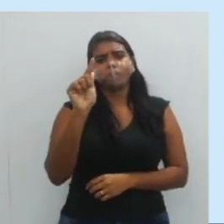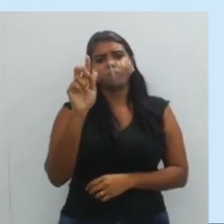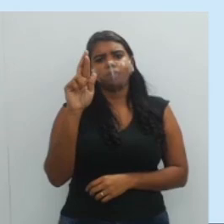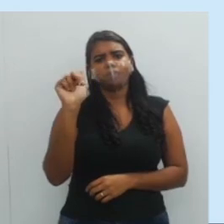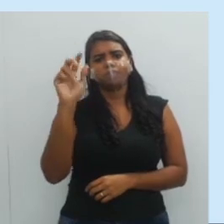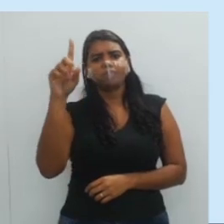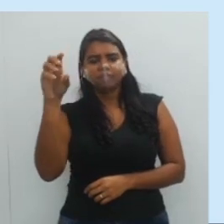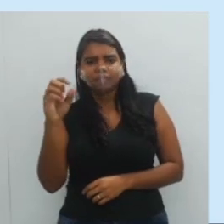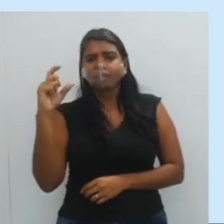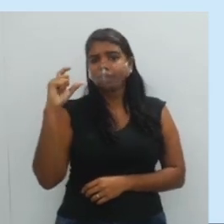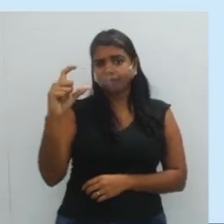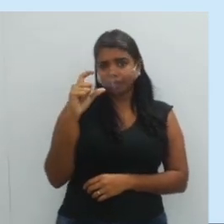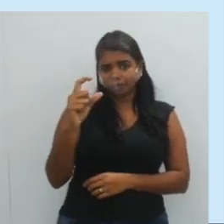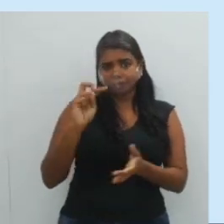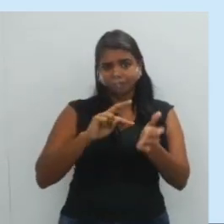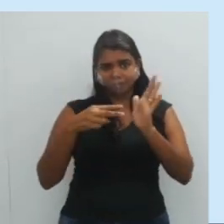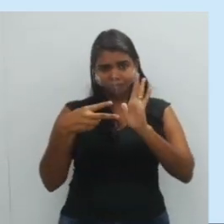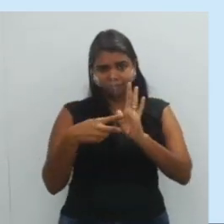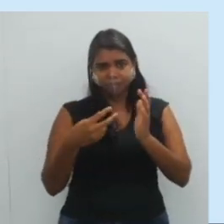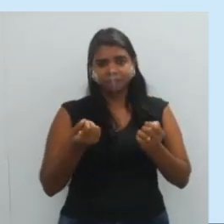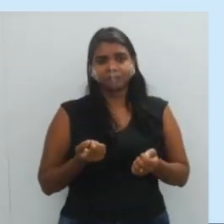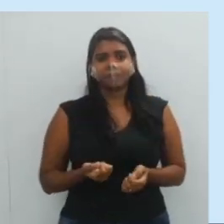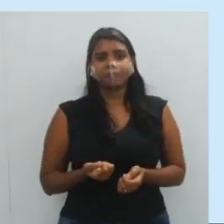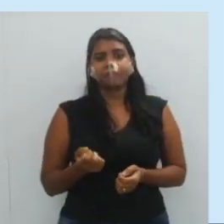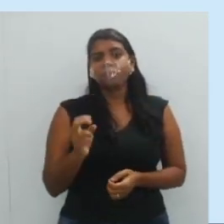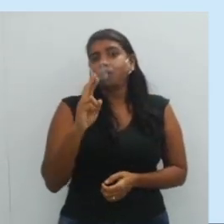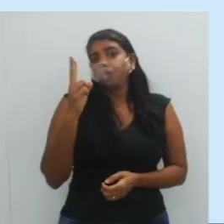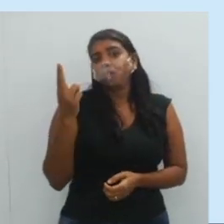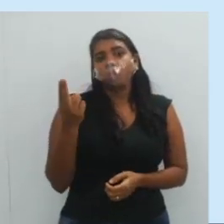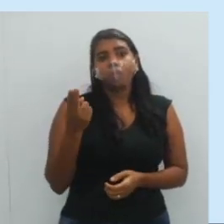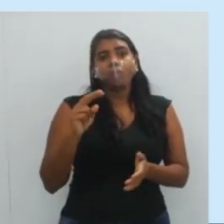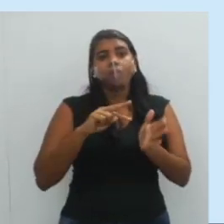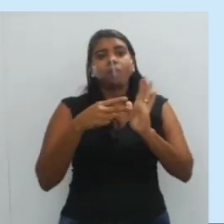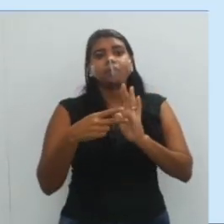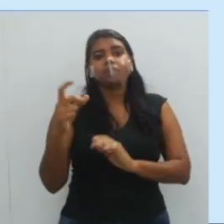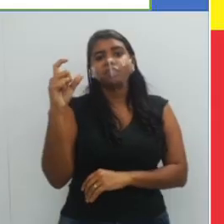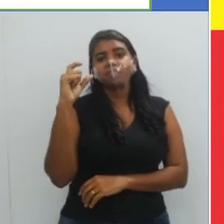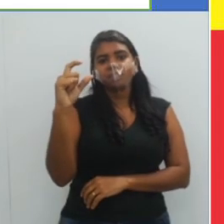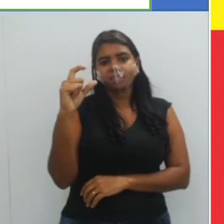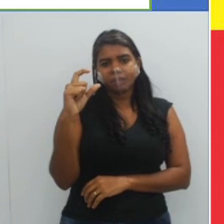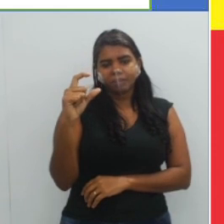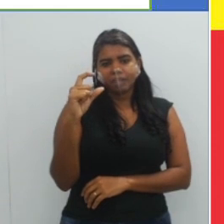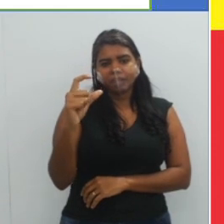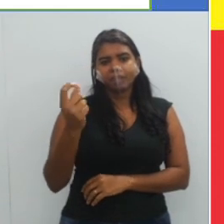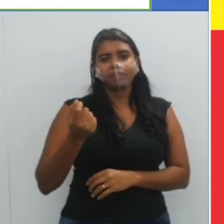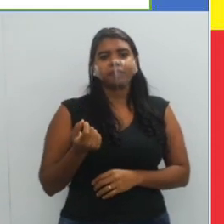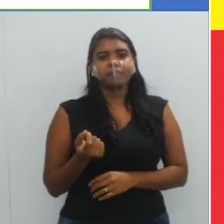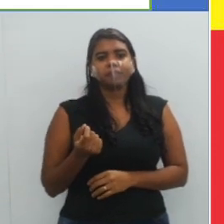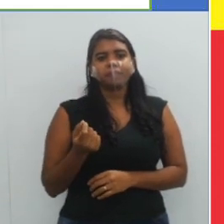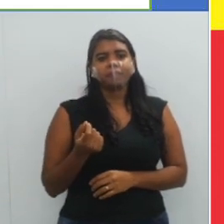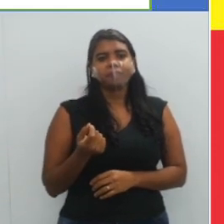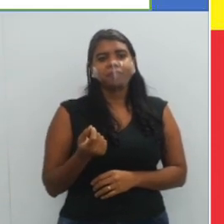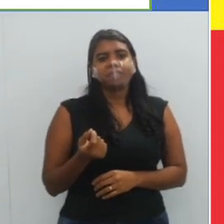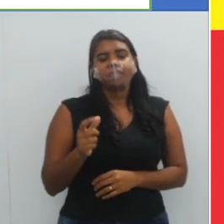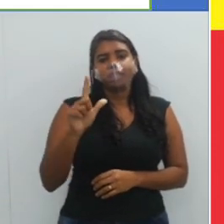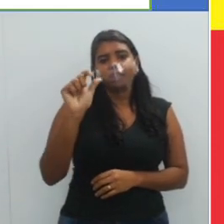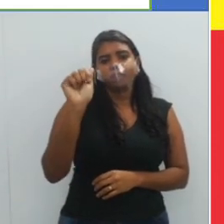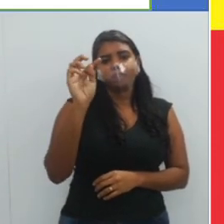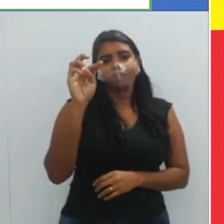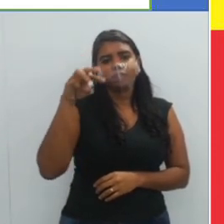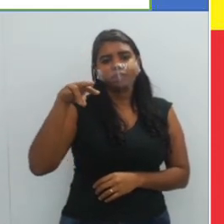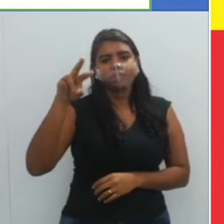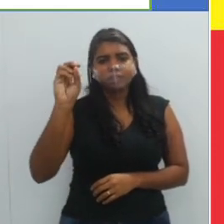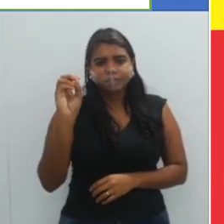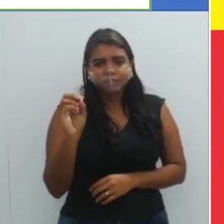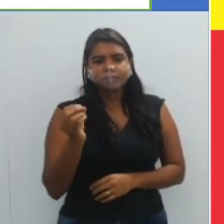palavra sagrado, etimologicamente, ou seja, a origem da palavra, certo? É um termo latino que vem